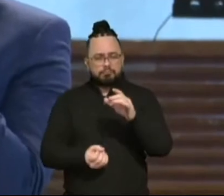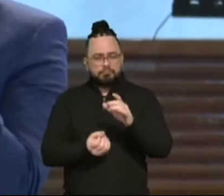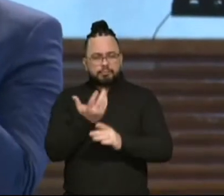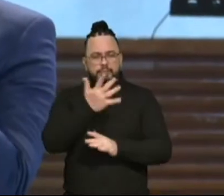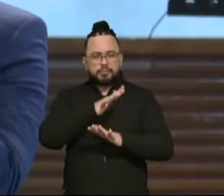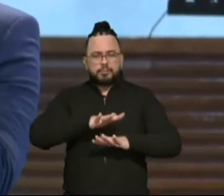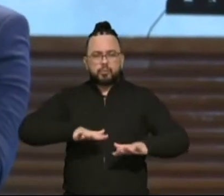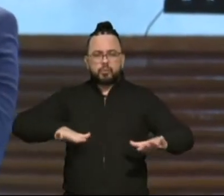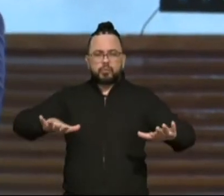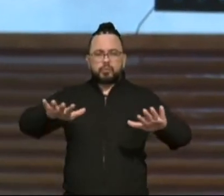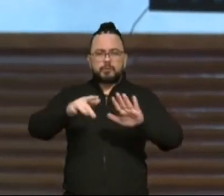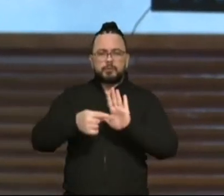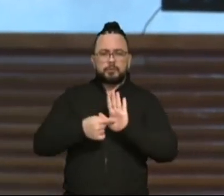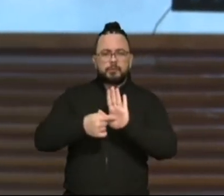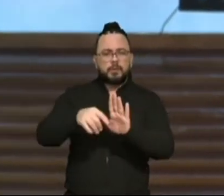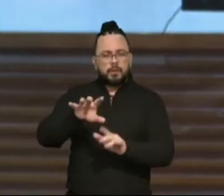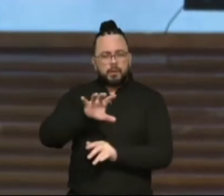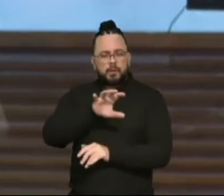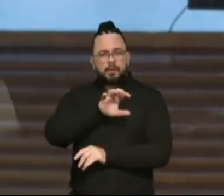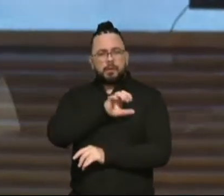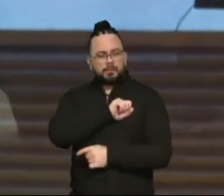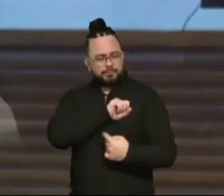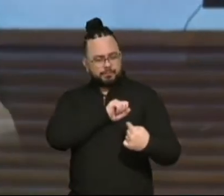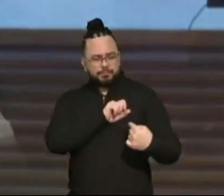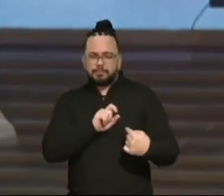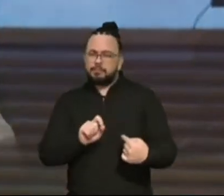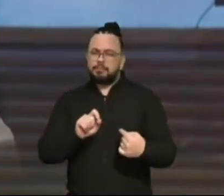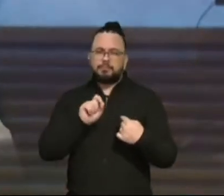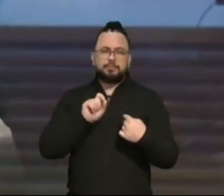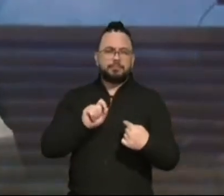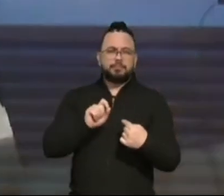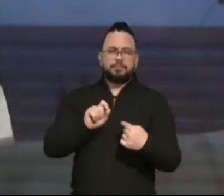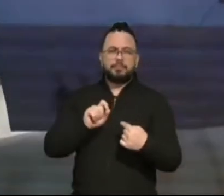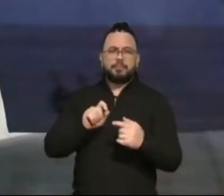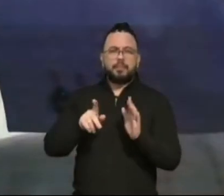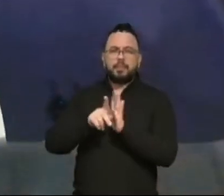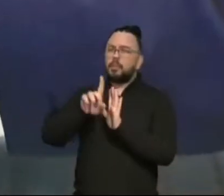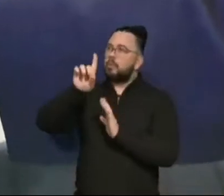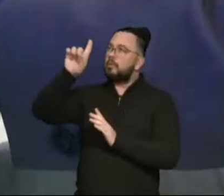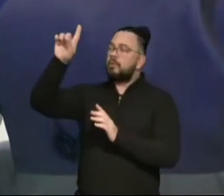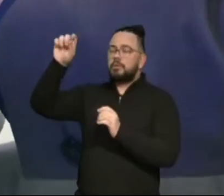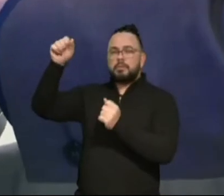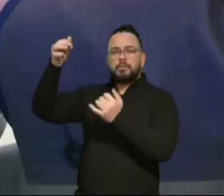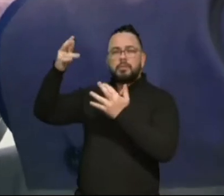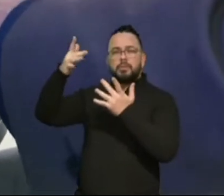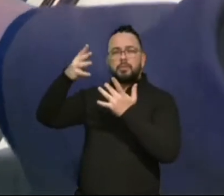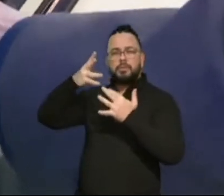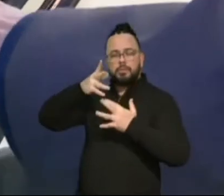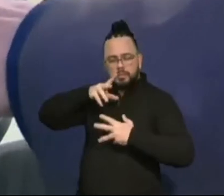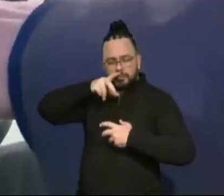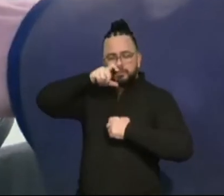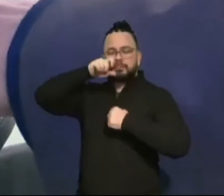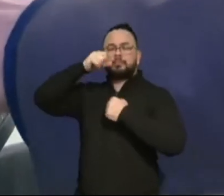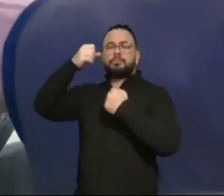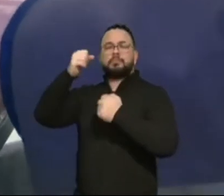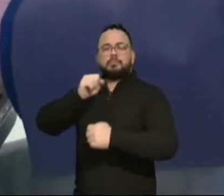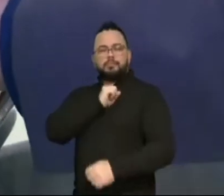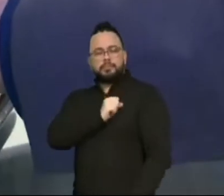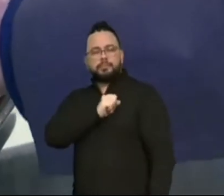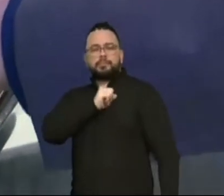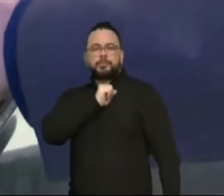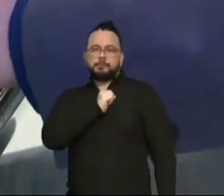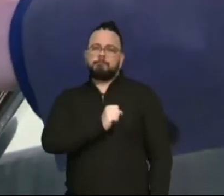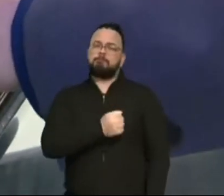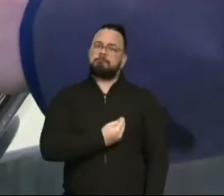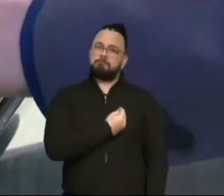soprou em mim o Espírito e assim me fez viver. Que